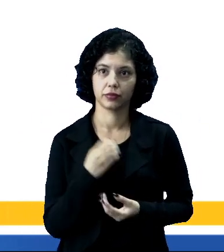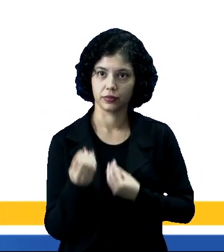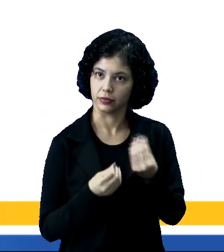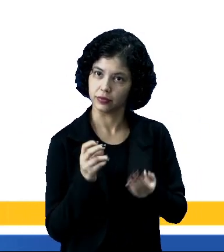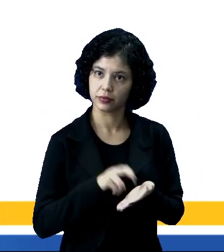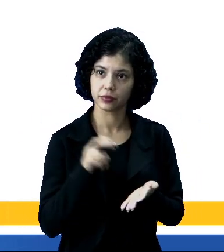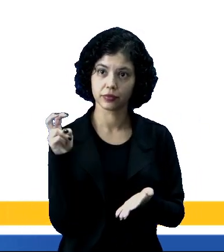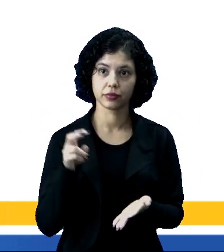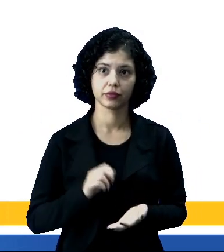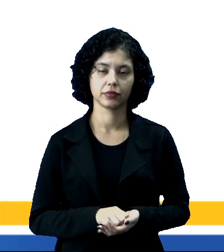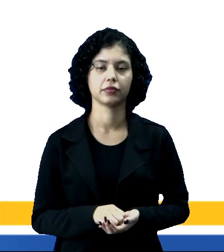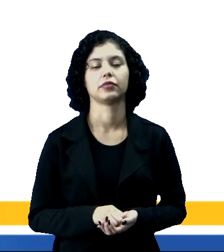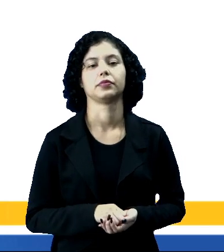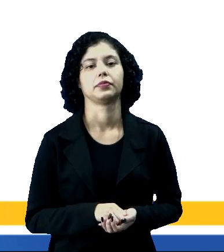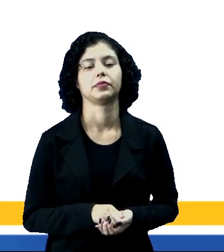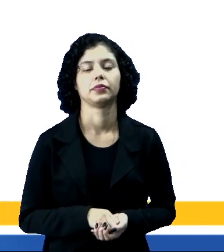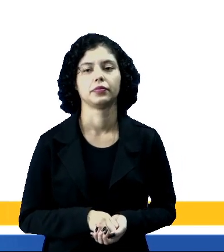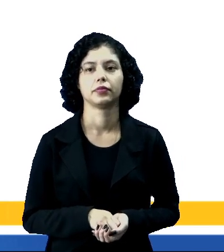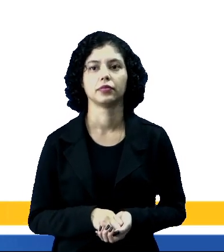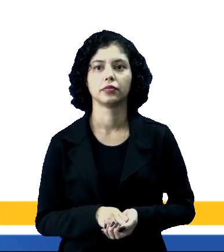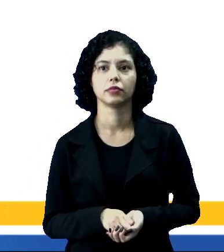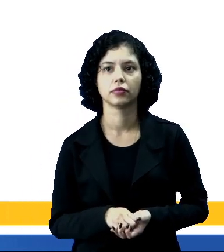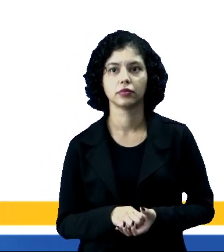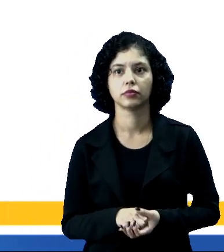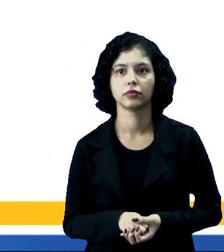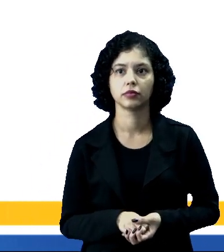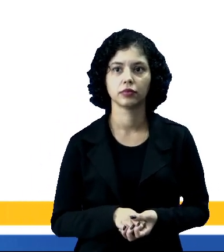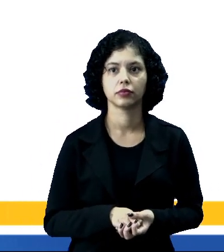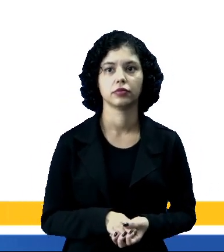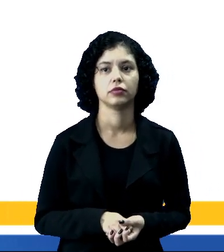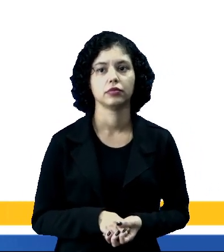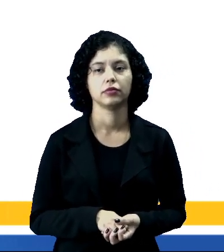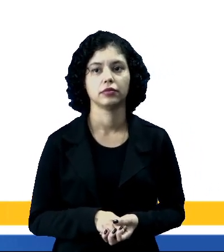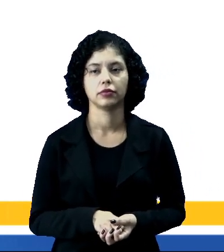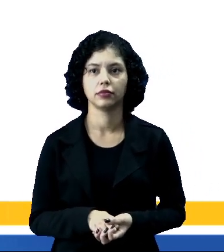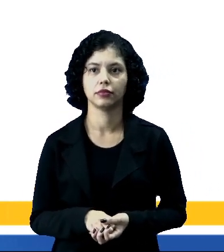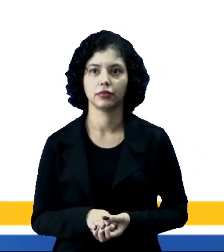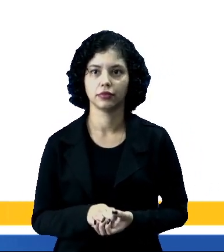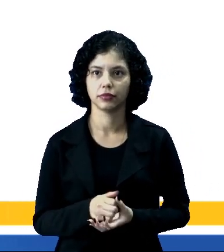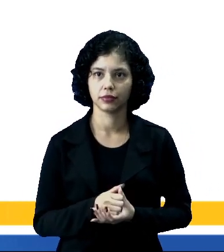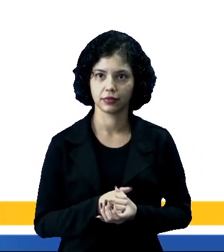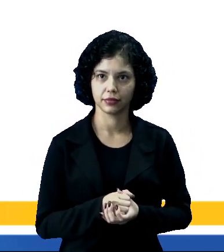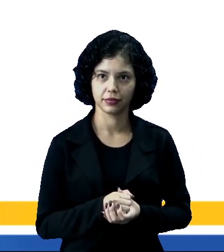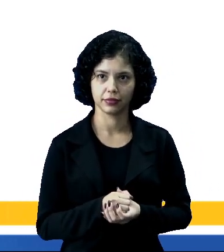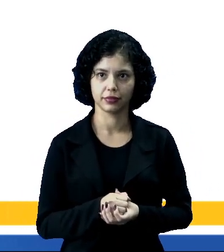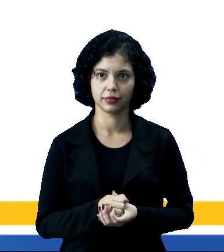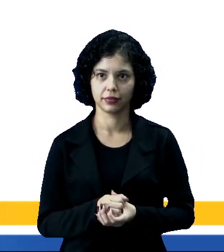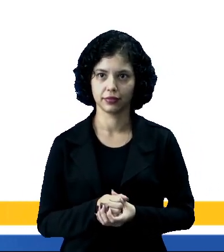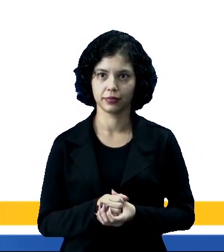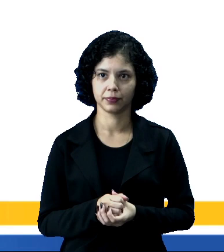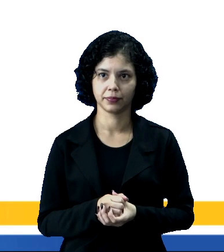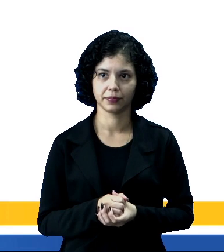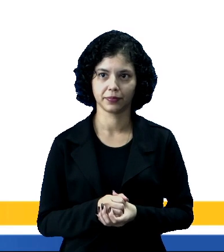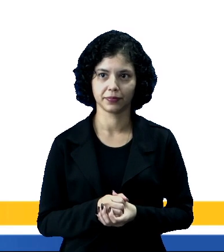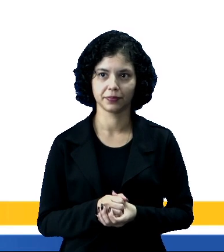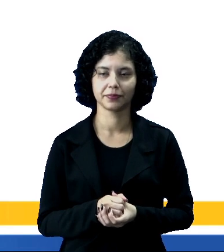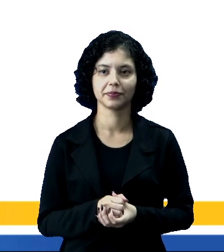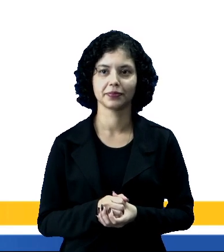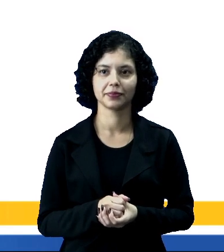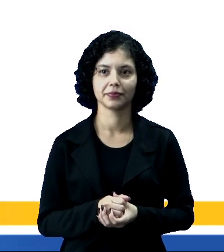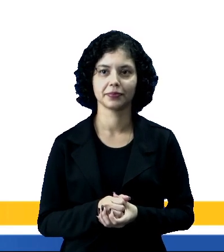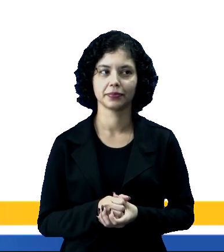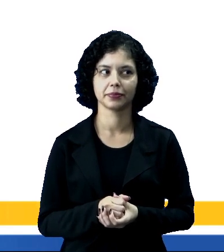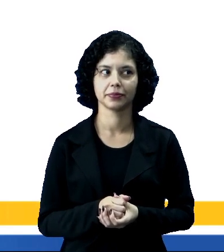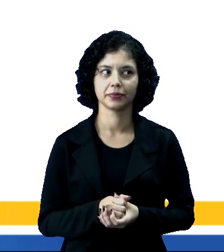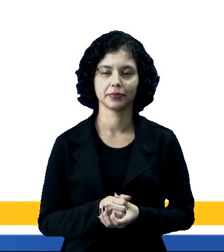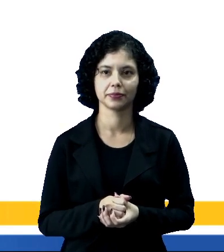né, você amanheceu hoje, amaneciste? Mamá le disse, bien, hijo, sonhei algo lindo. E tu, como